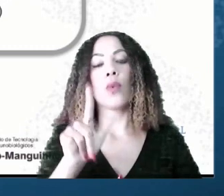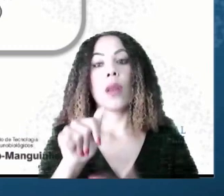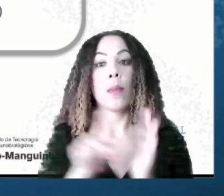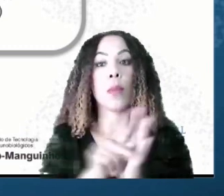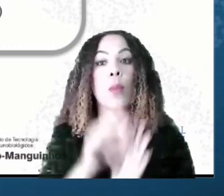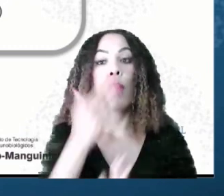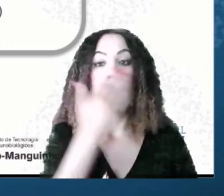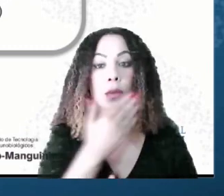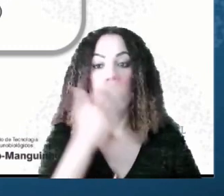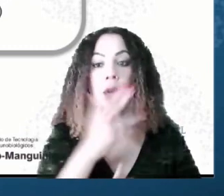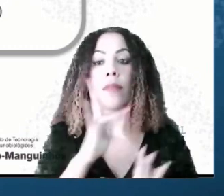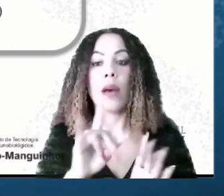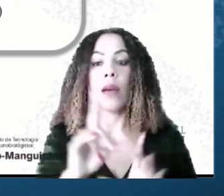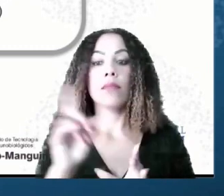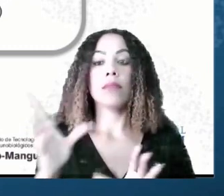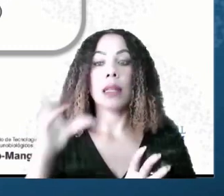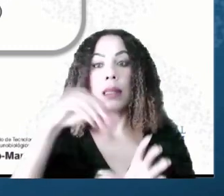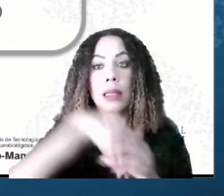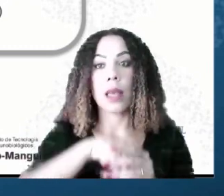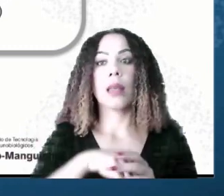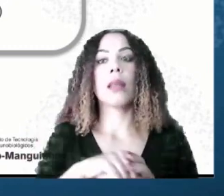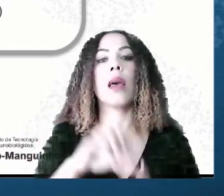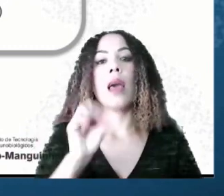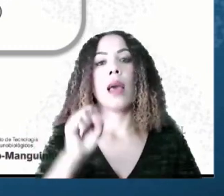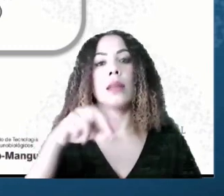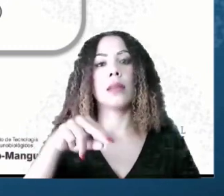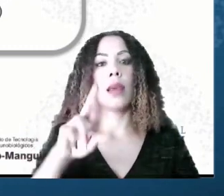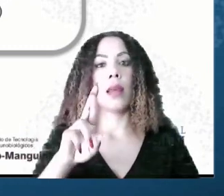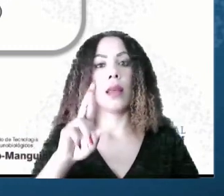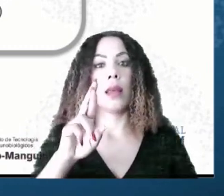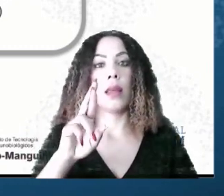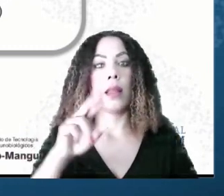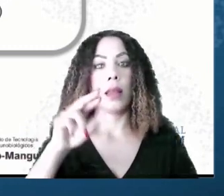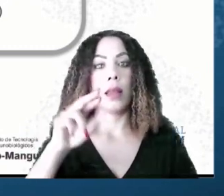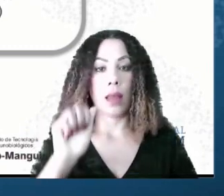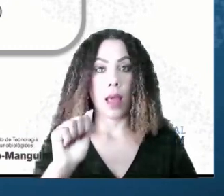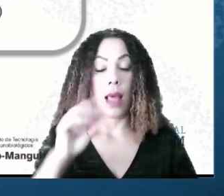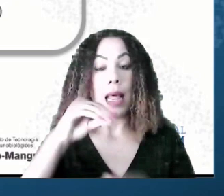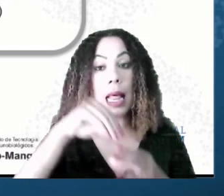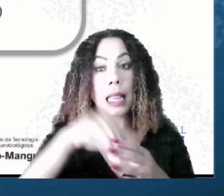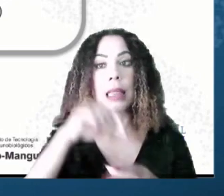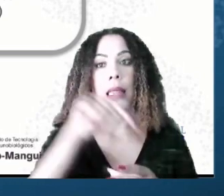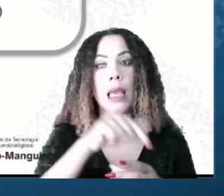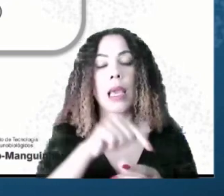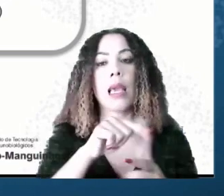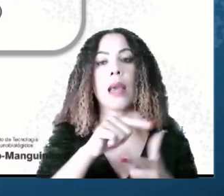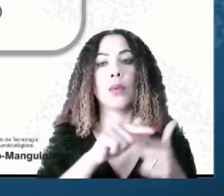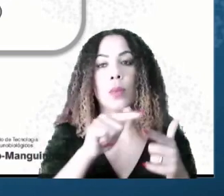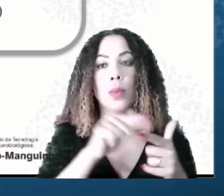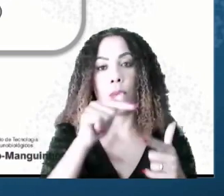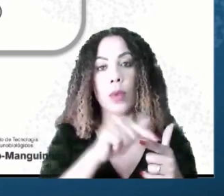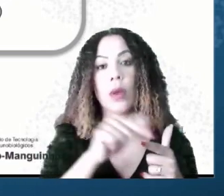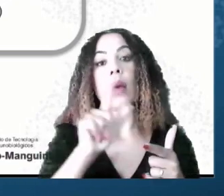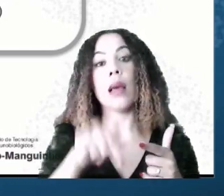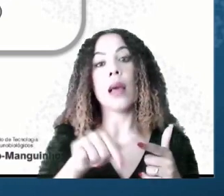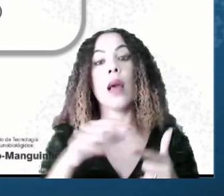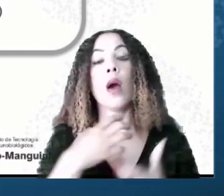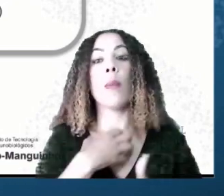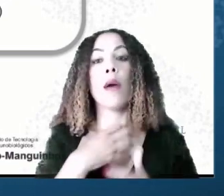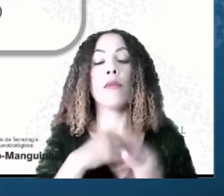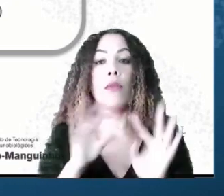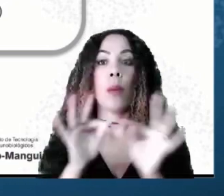vai internalizar o sRNA para dentro do parasita. E isso é uma forma simples